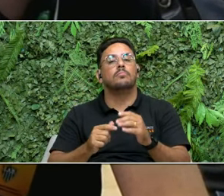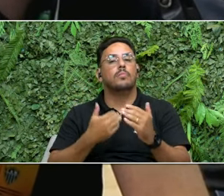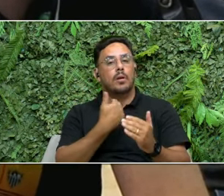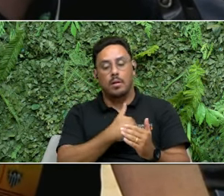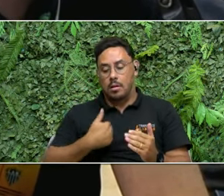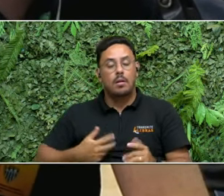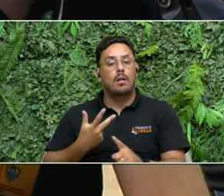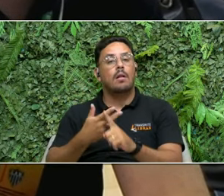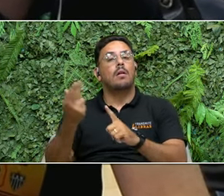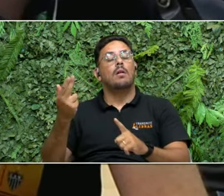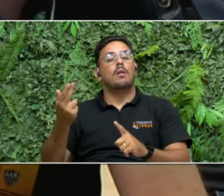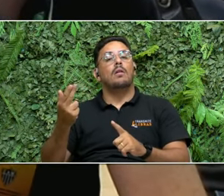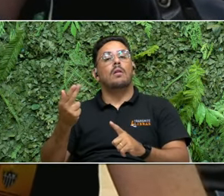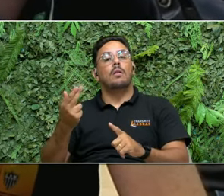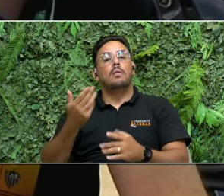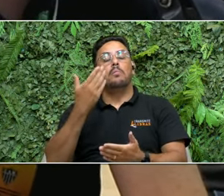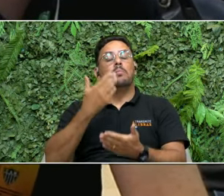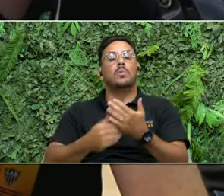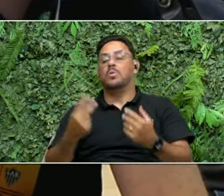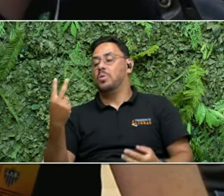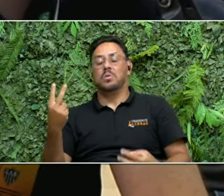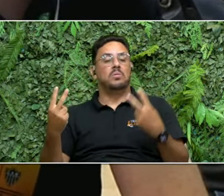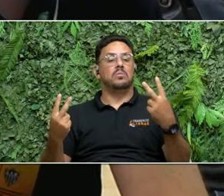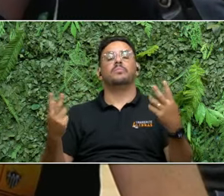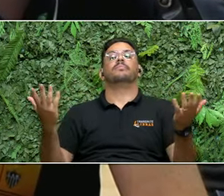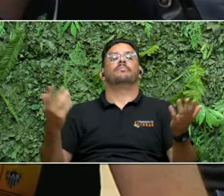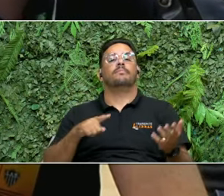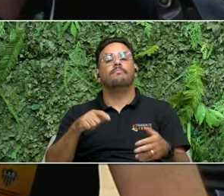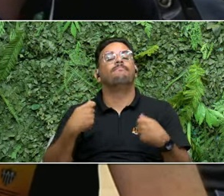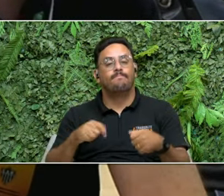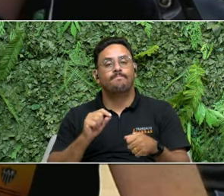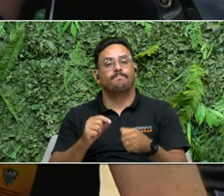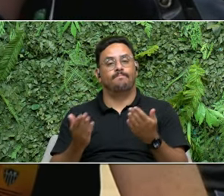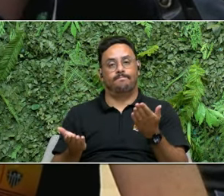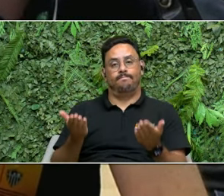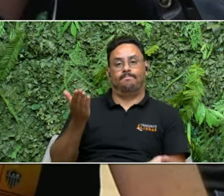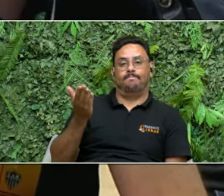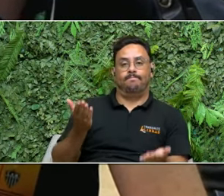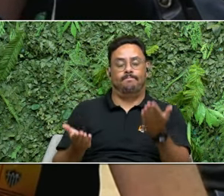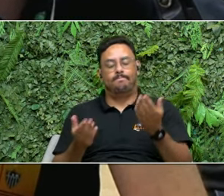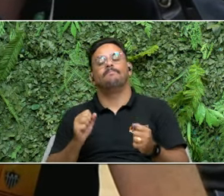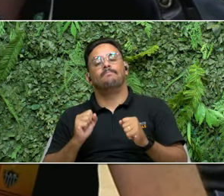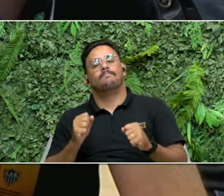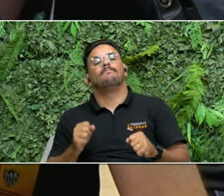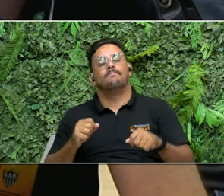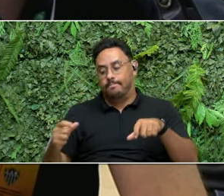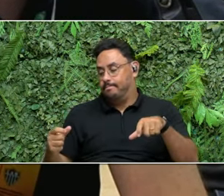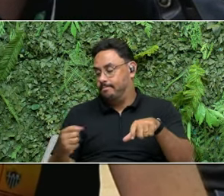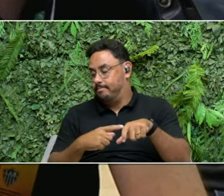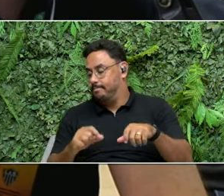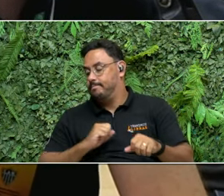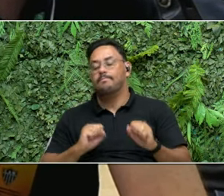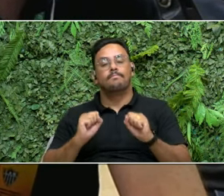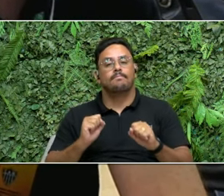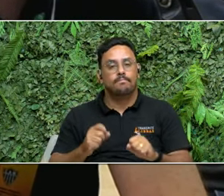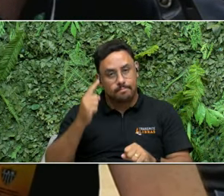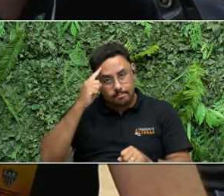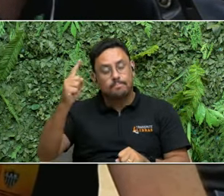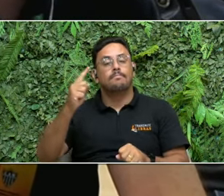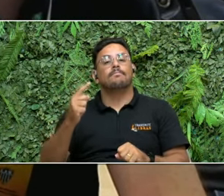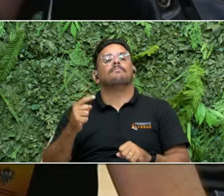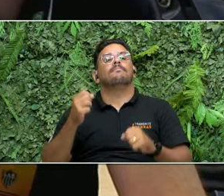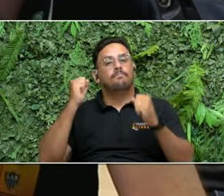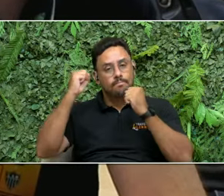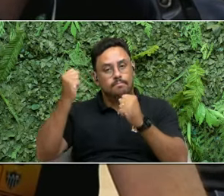Atlético tomou dois gols né E você também precisa ter equilíbrio você pode atacar eu acho que você pode propor É essa a ideia é isso que o